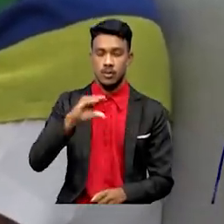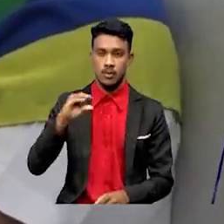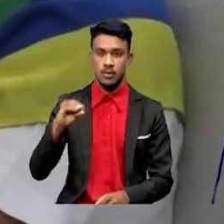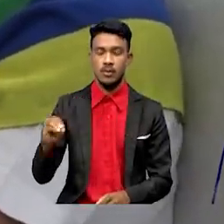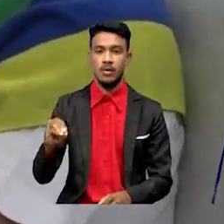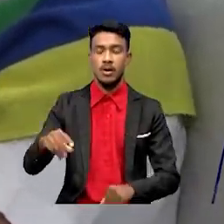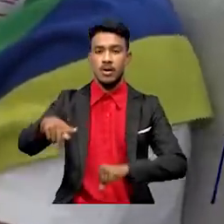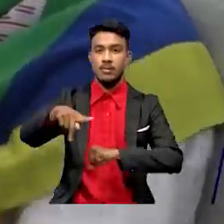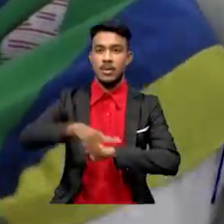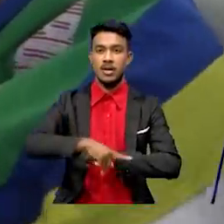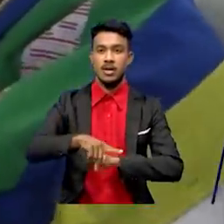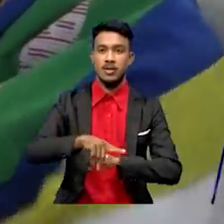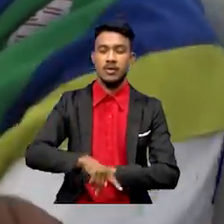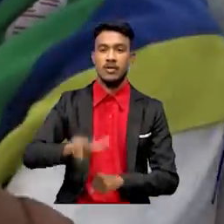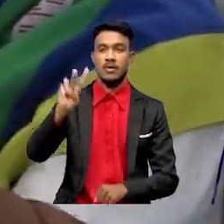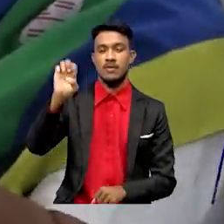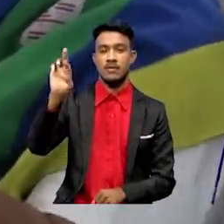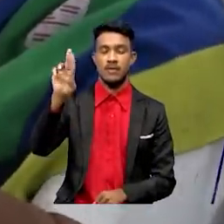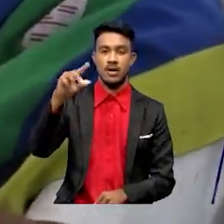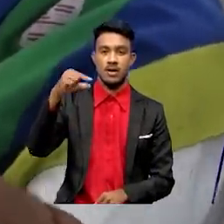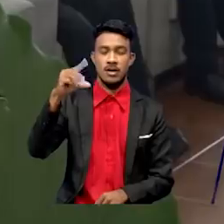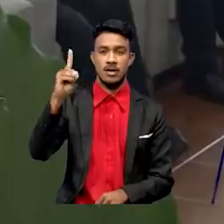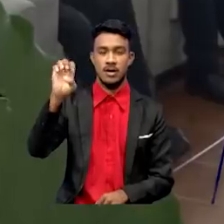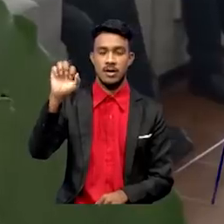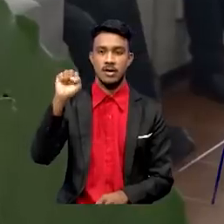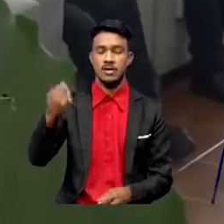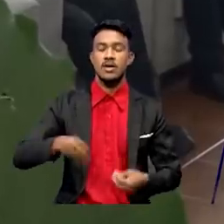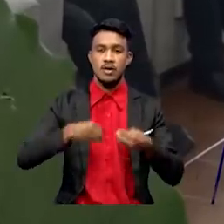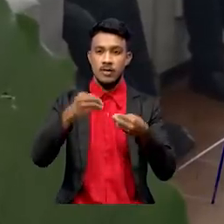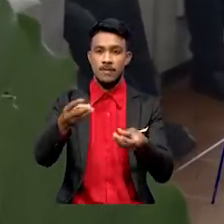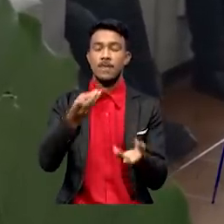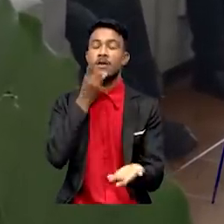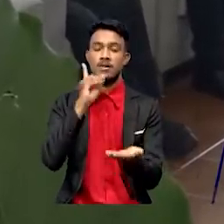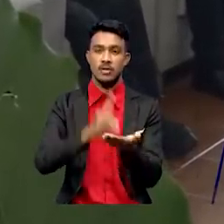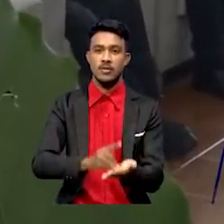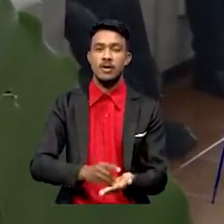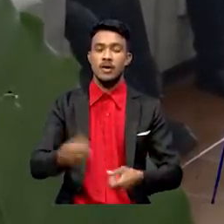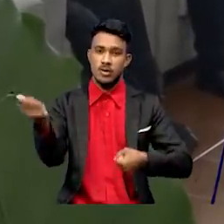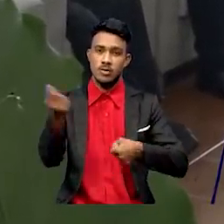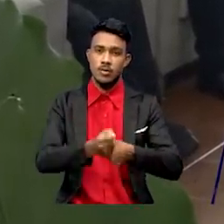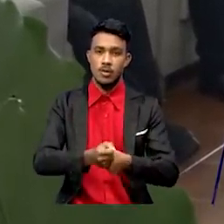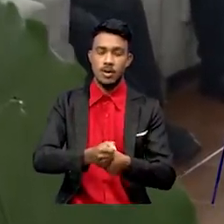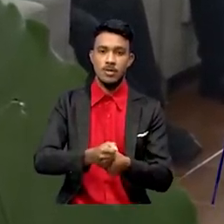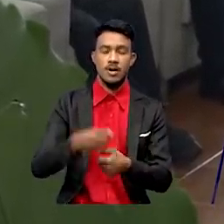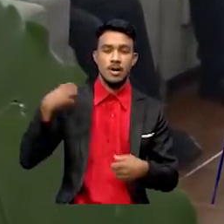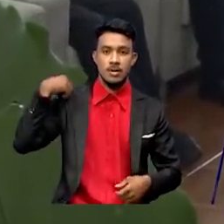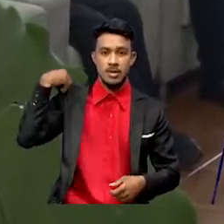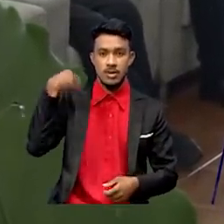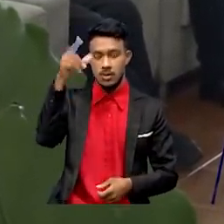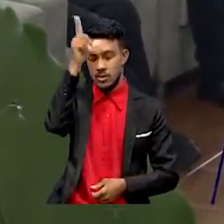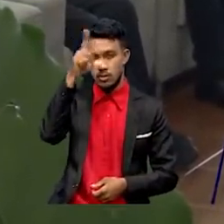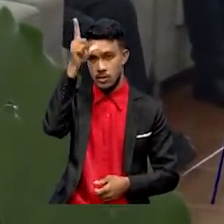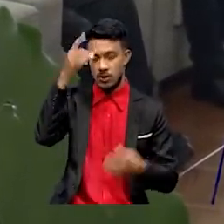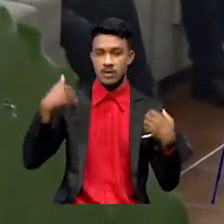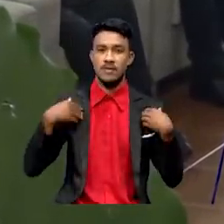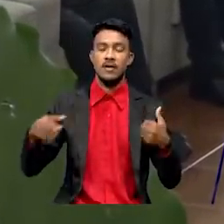no Partido Os Verdes, declara-se o apoio ao candidato presidente da República, Francisco Guterres Lolo, e a eleição segunda